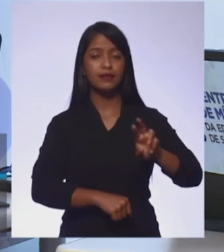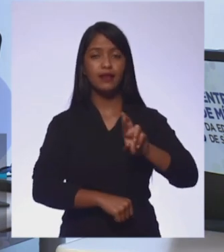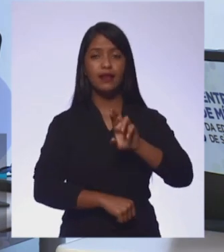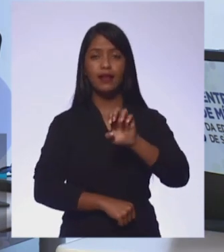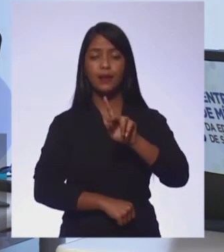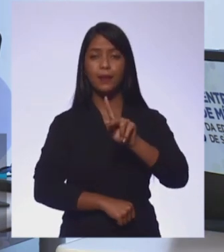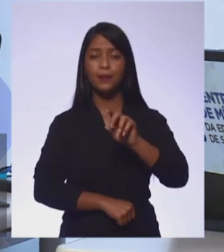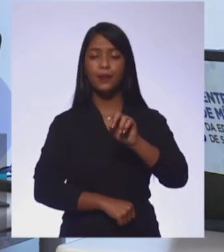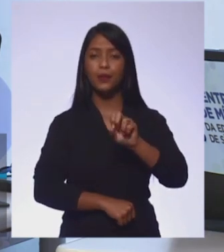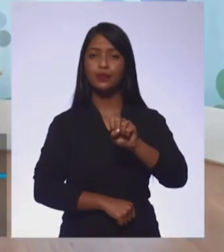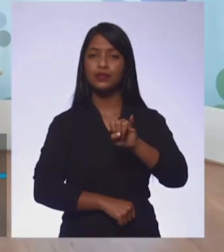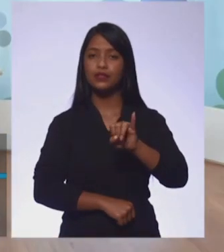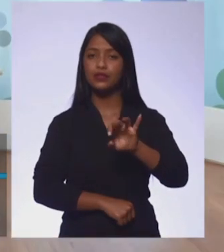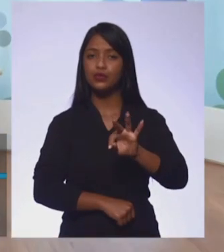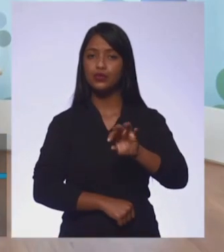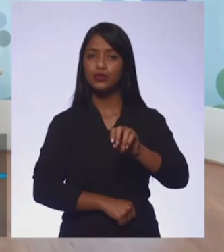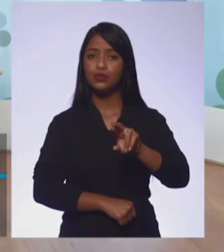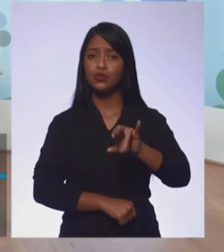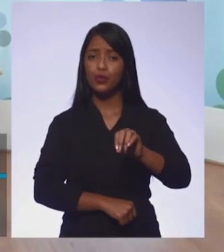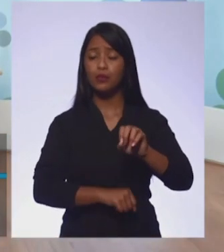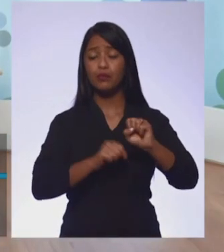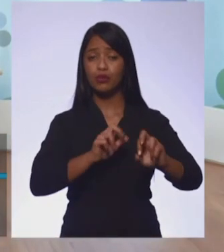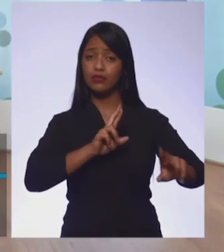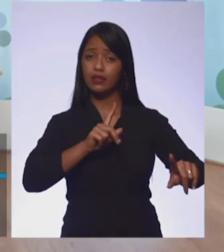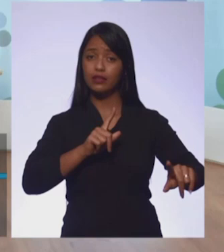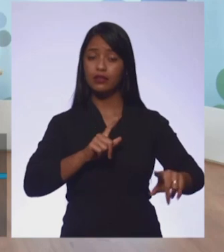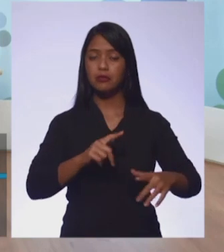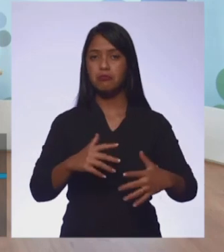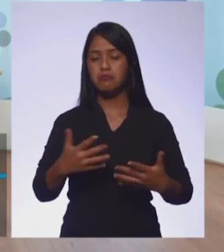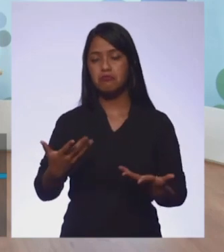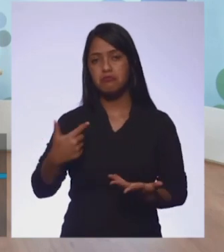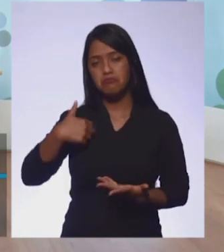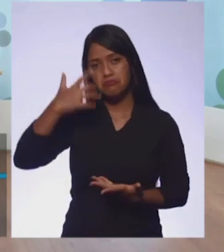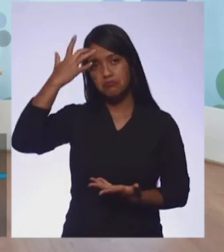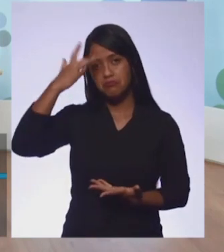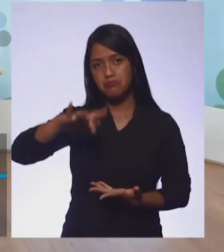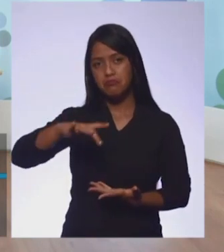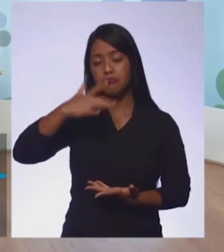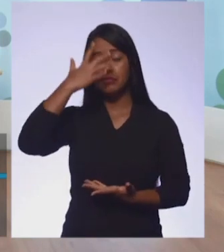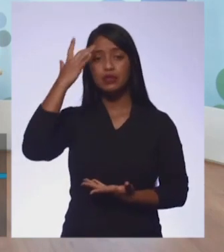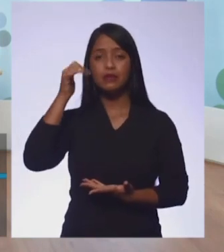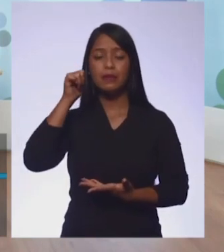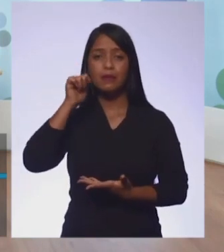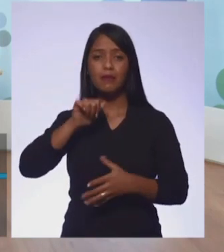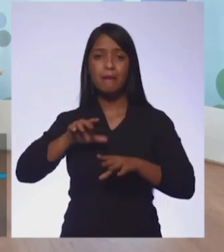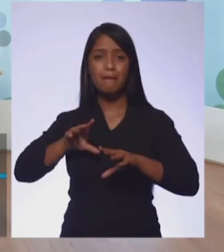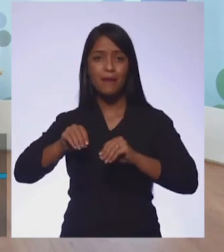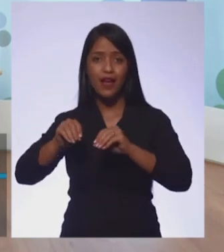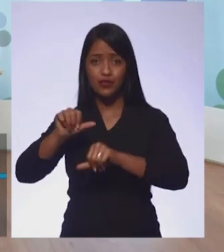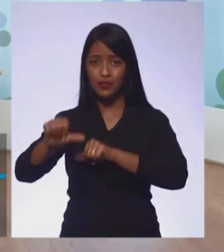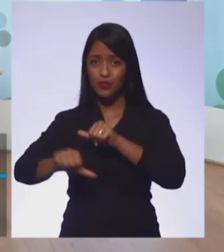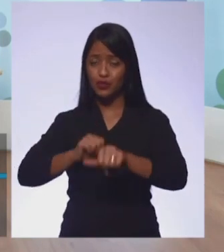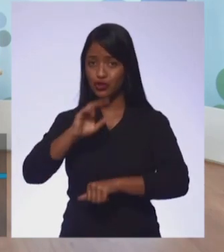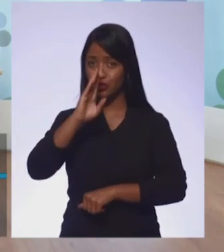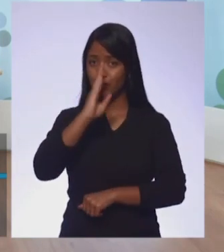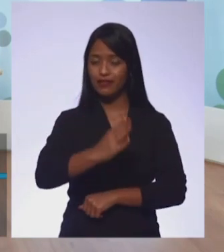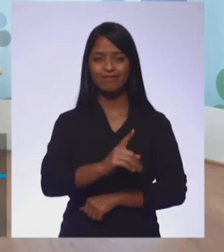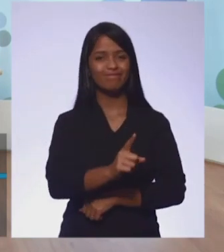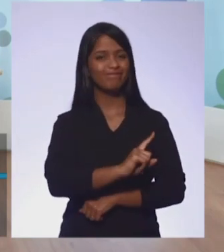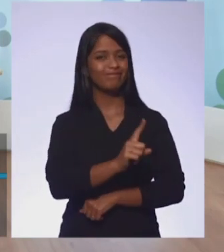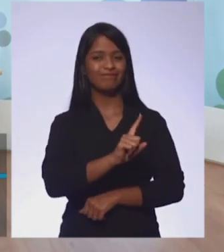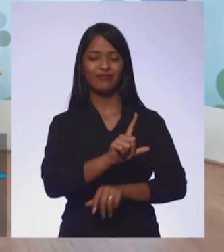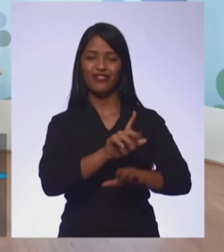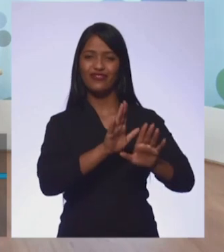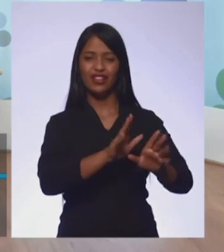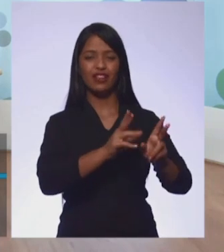arrumem, adequem, não, então, né? mas talvez, eu não sei se quando ela mexe aqui, já consegue passar alguma informação para trocar lá. Vai, às vezes, o primeiro que a gente